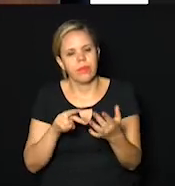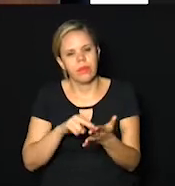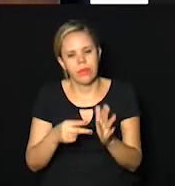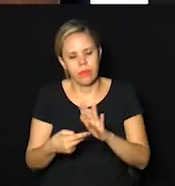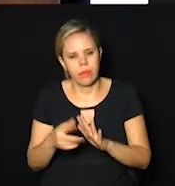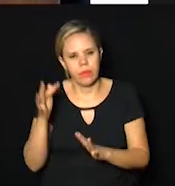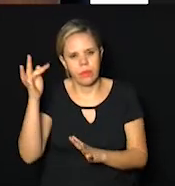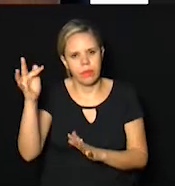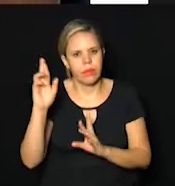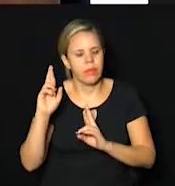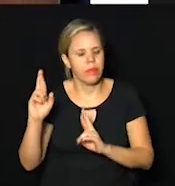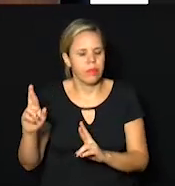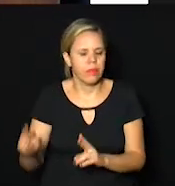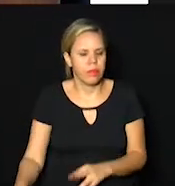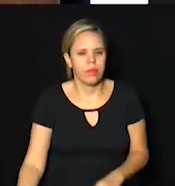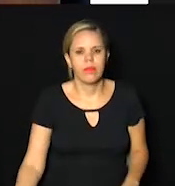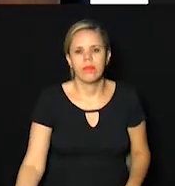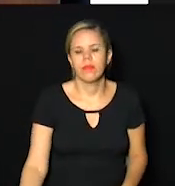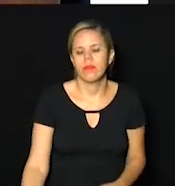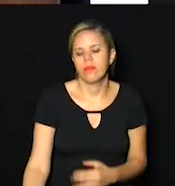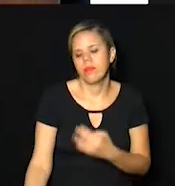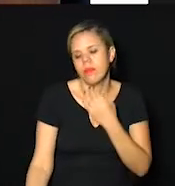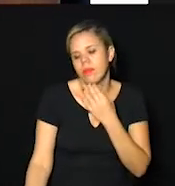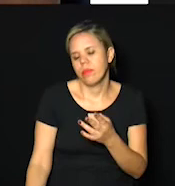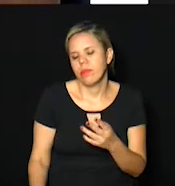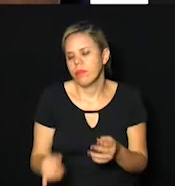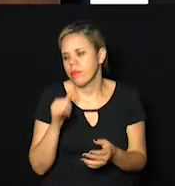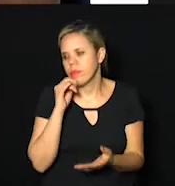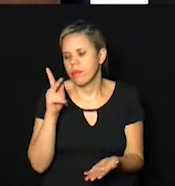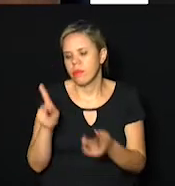Não adianta, gente. Quando alguém compra voto